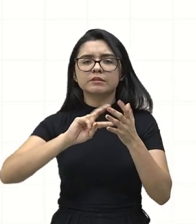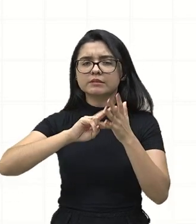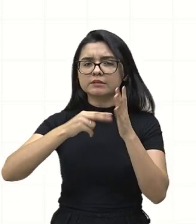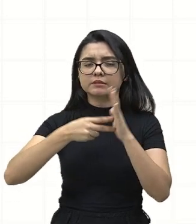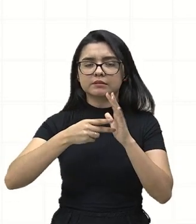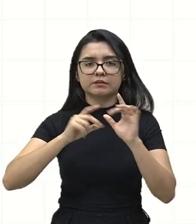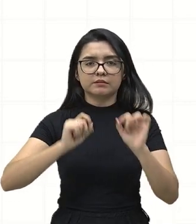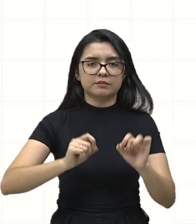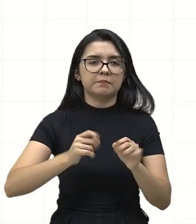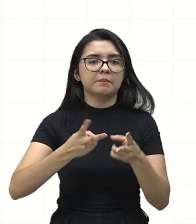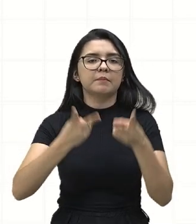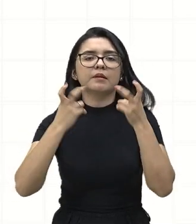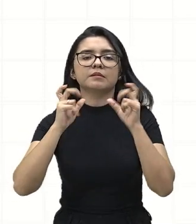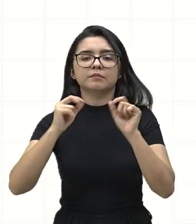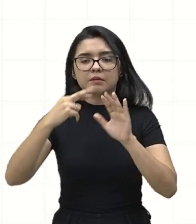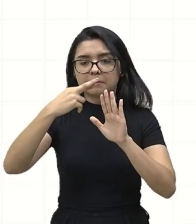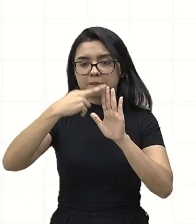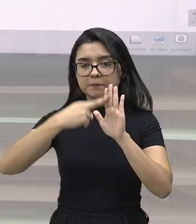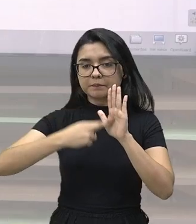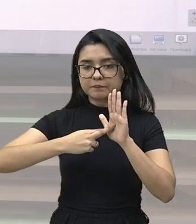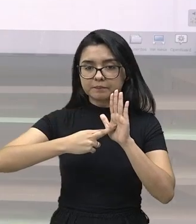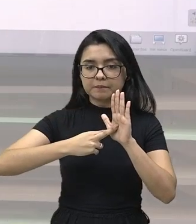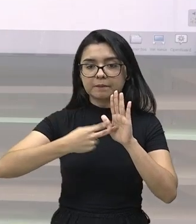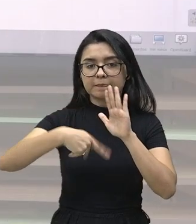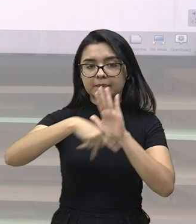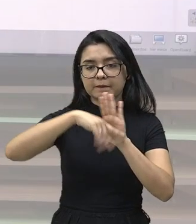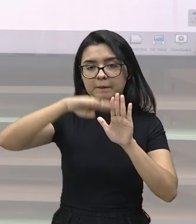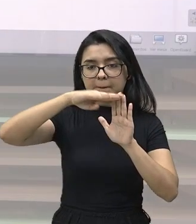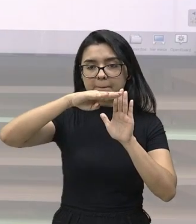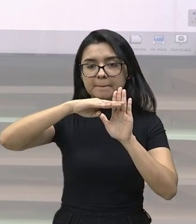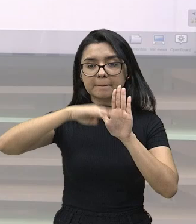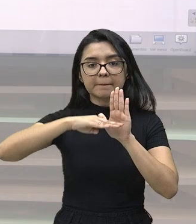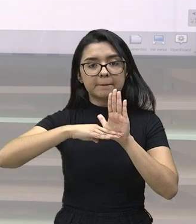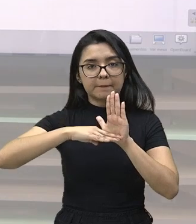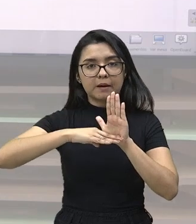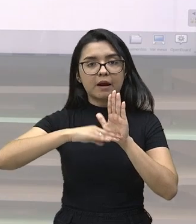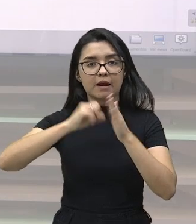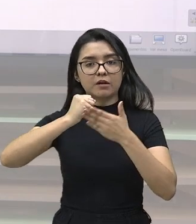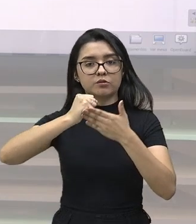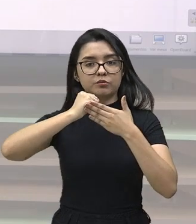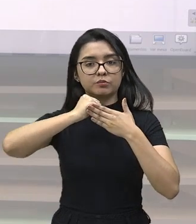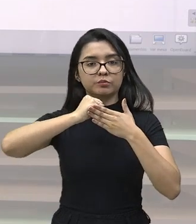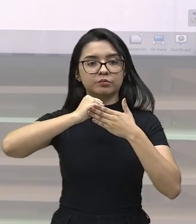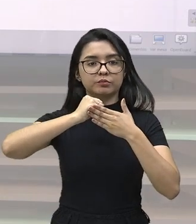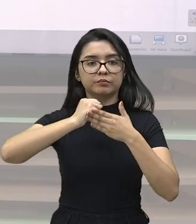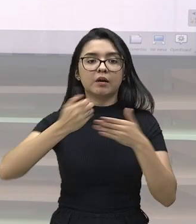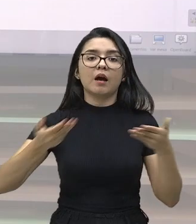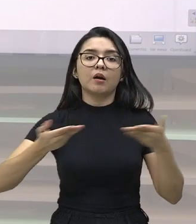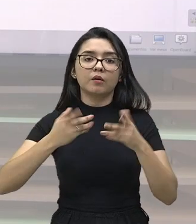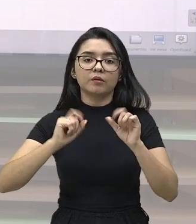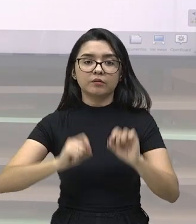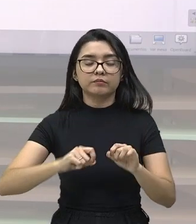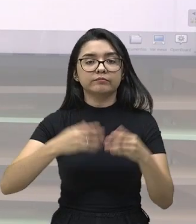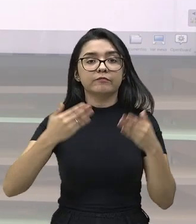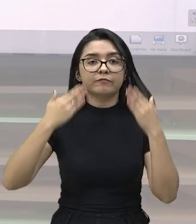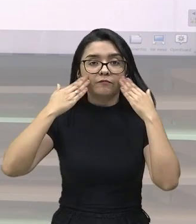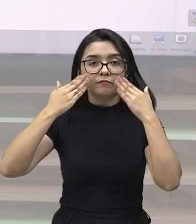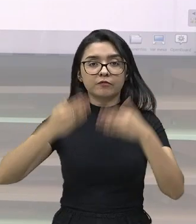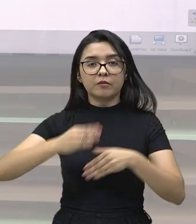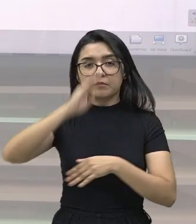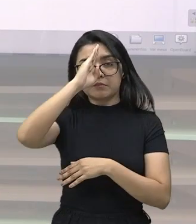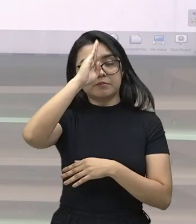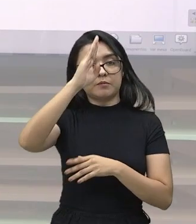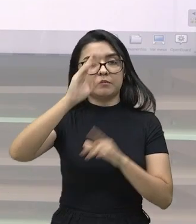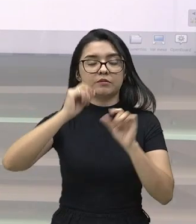que os critérios de divisibilidade ajudam bastante a gente, né? E agora, nesse caso especial